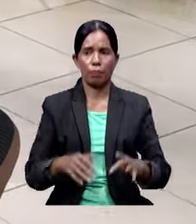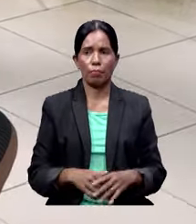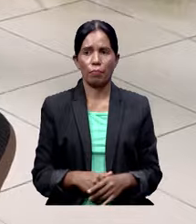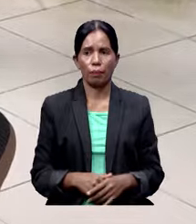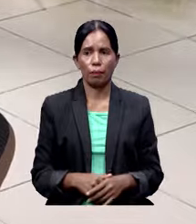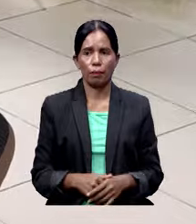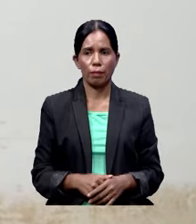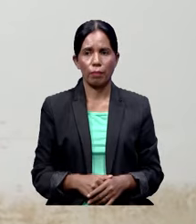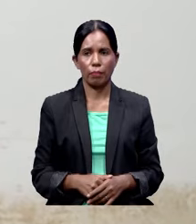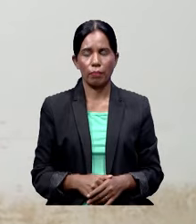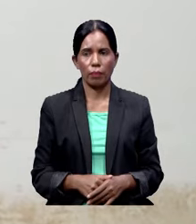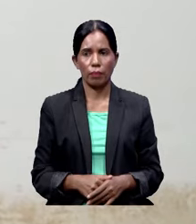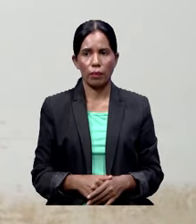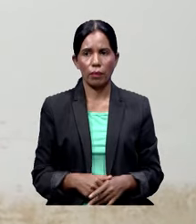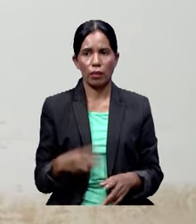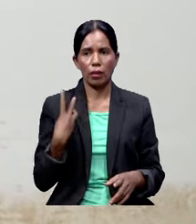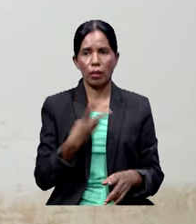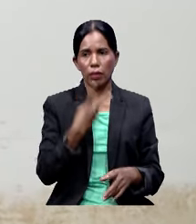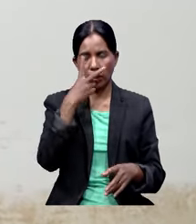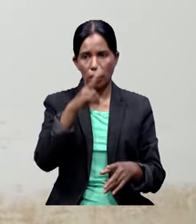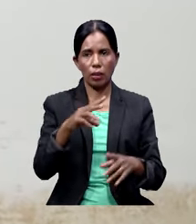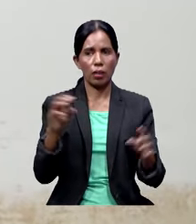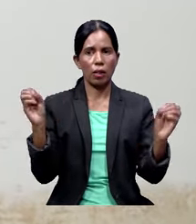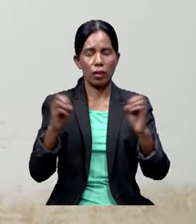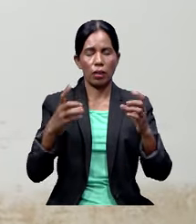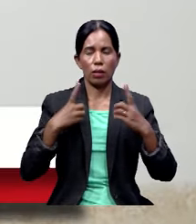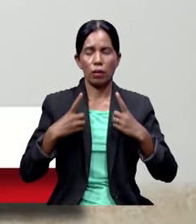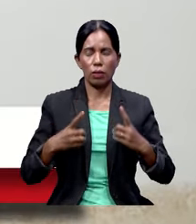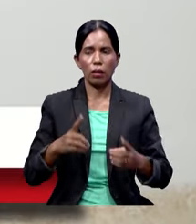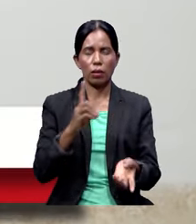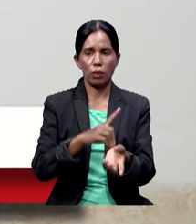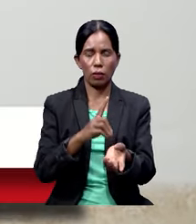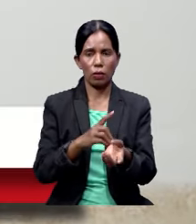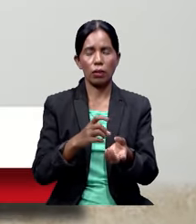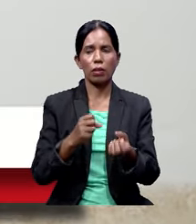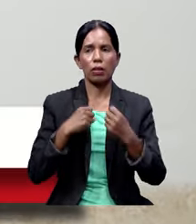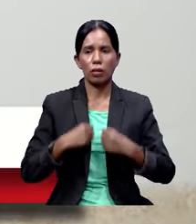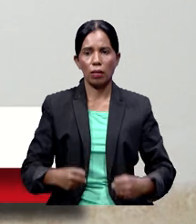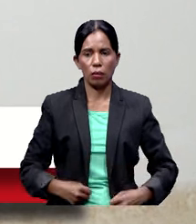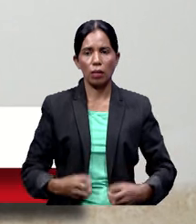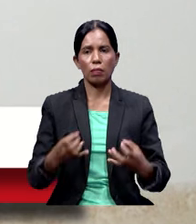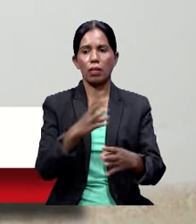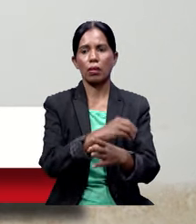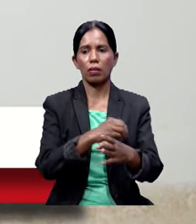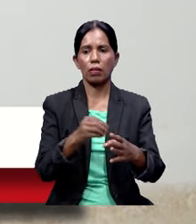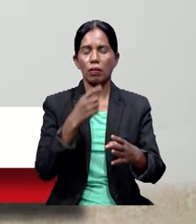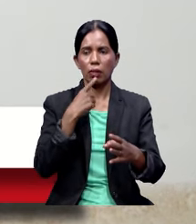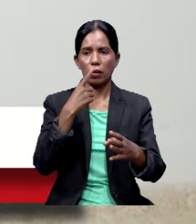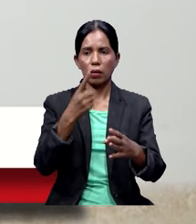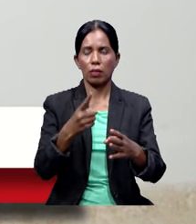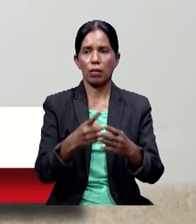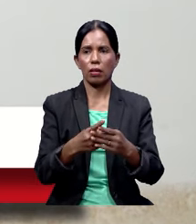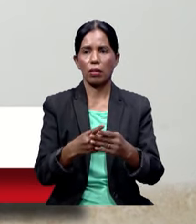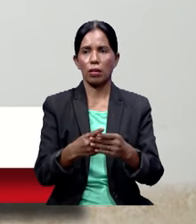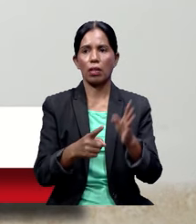de tang mak tare kata menos pessoal saúde parte balu no isso barang memang acontece. Aturu